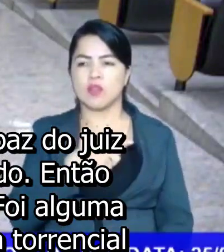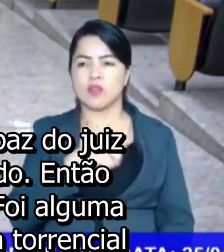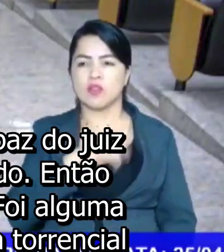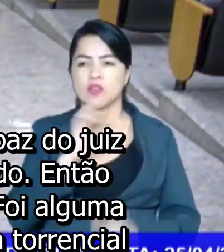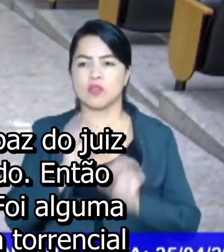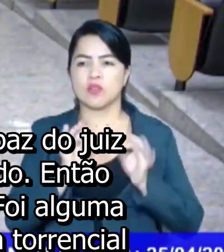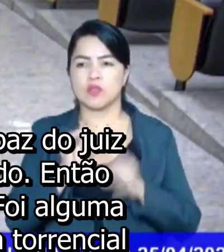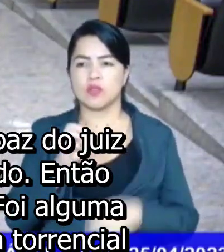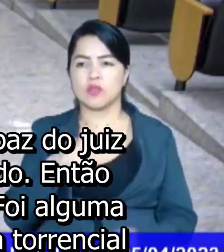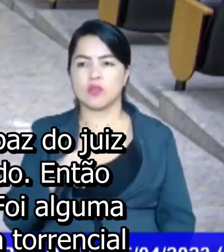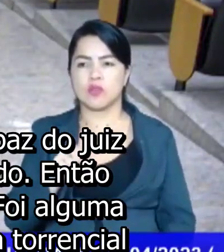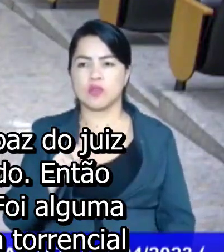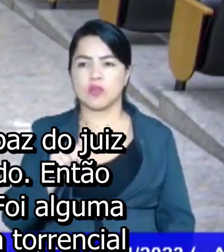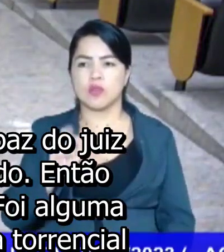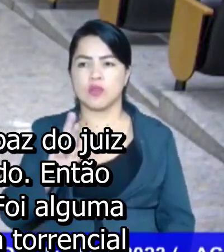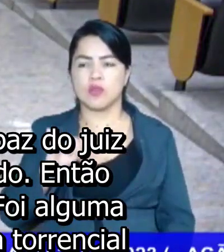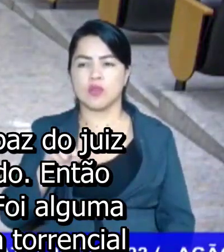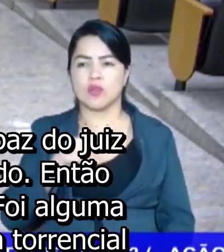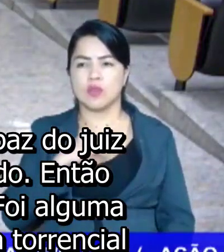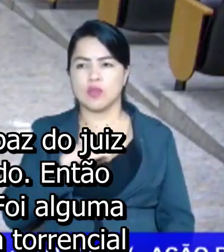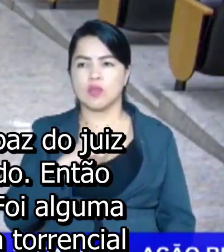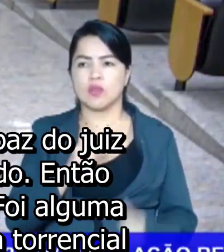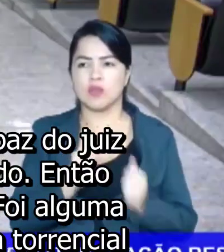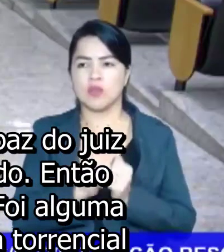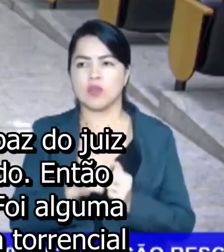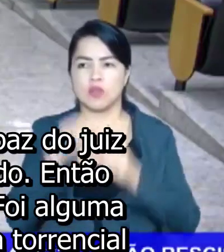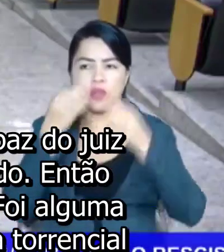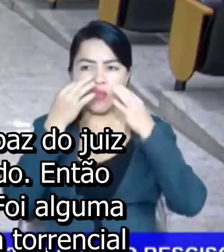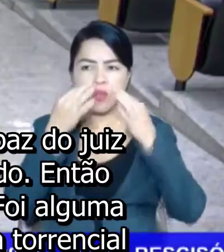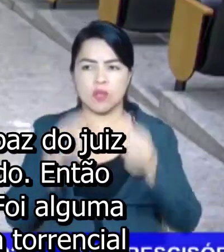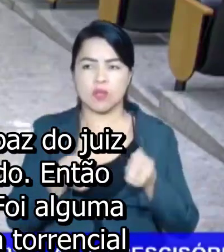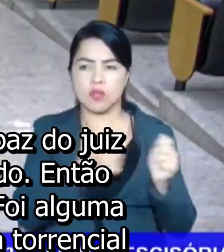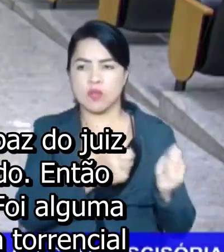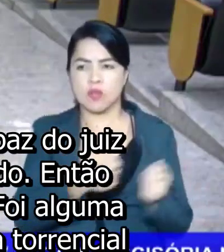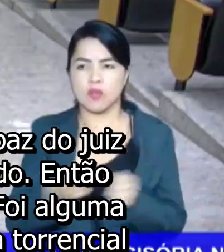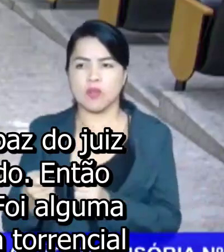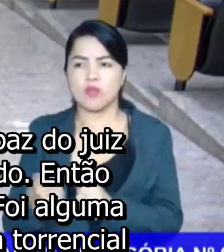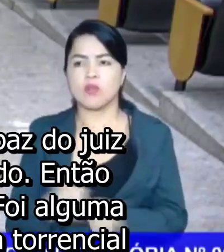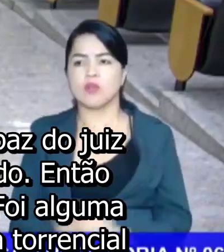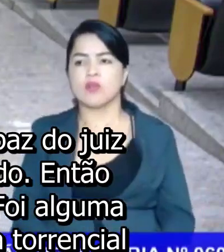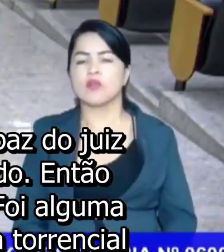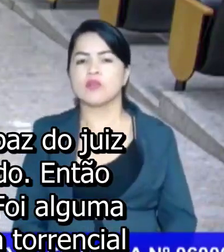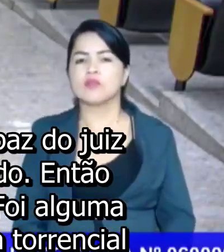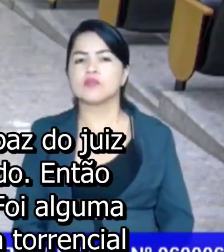juiz Mário e o doutor Pablo não estejam acompanhando. Então,